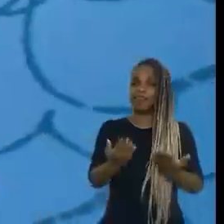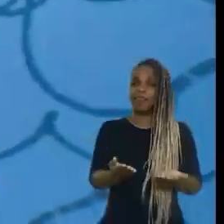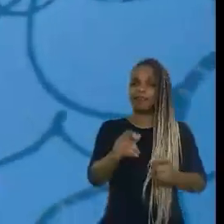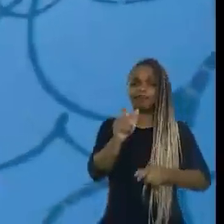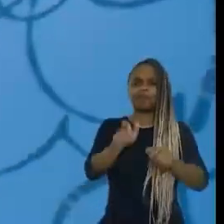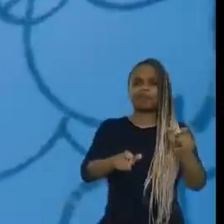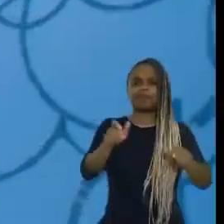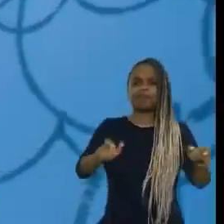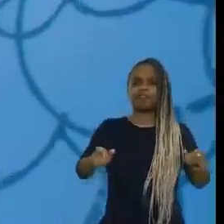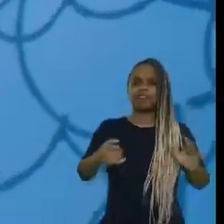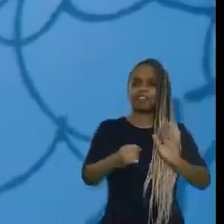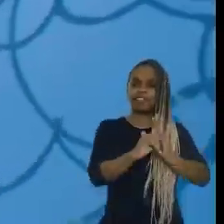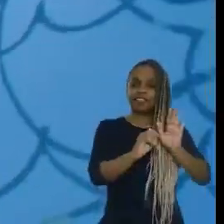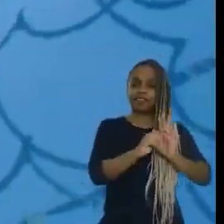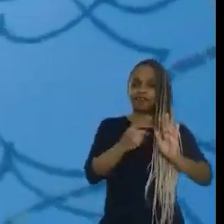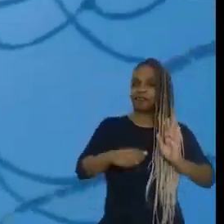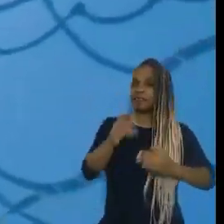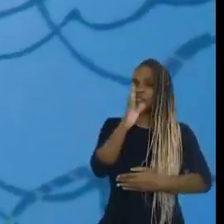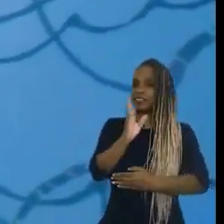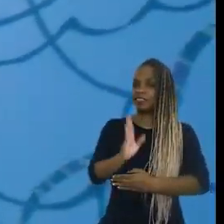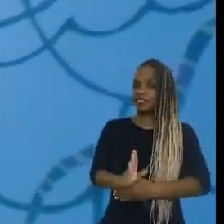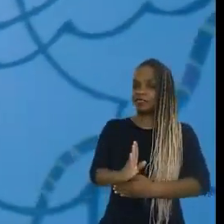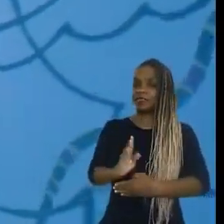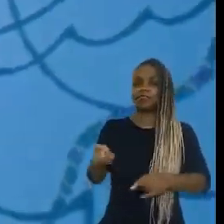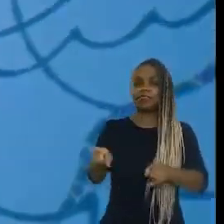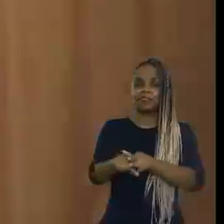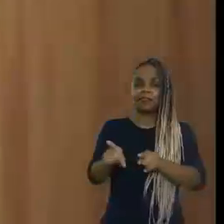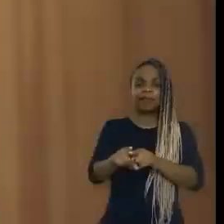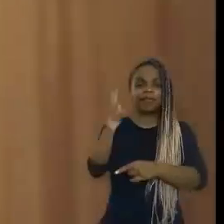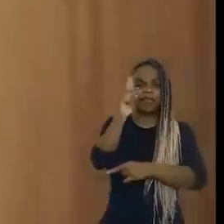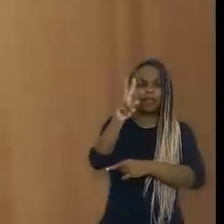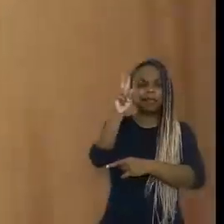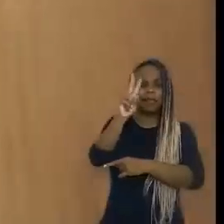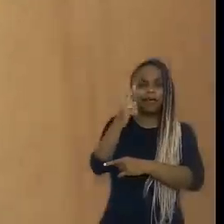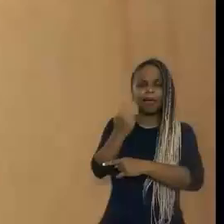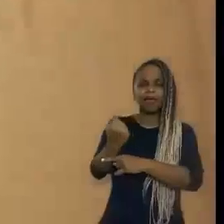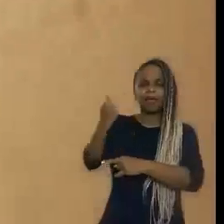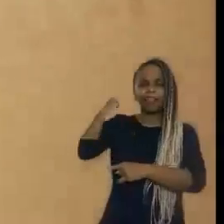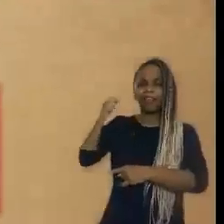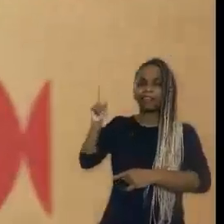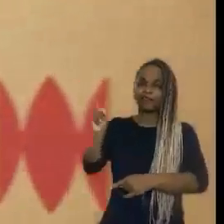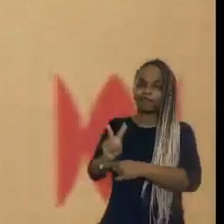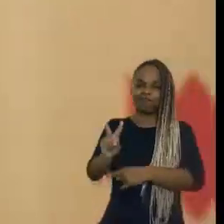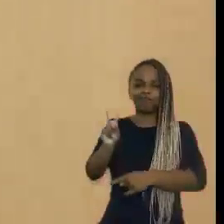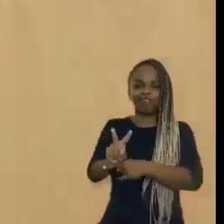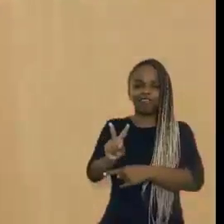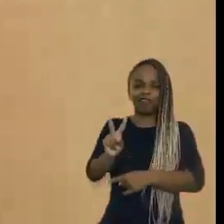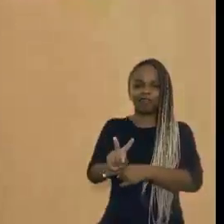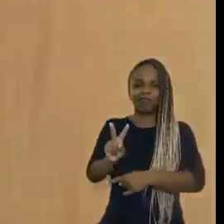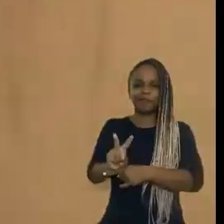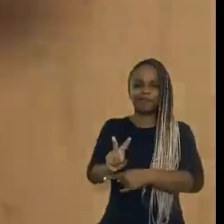Na valorização das diversas identidades brasileiras e na preservação de memórias.